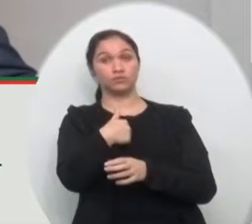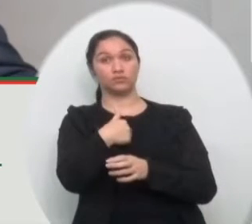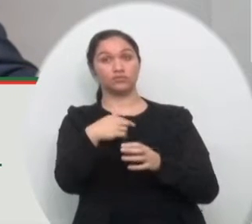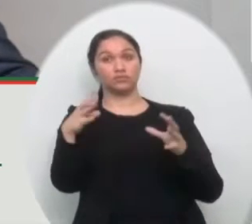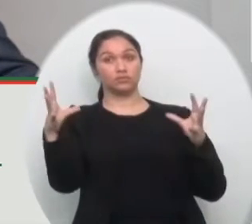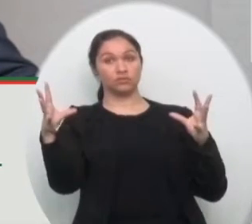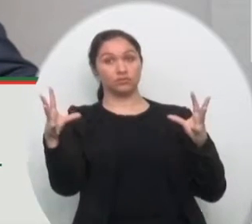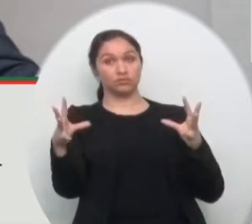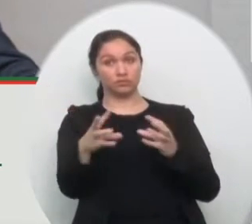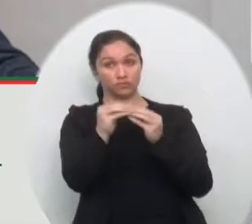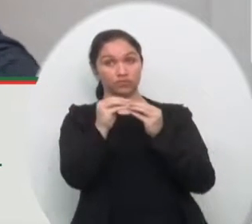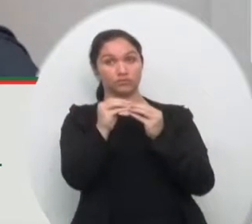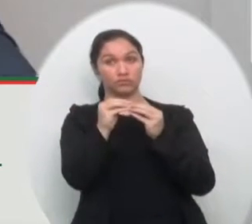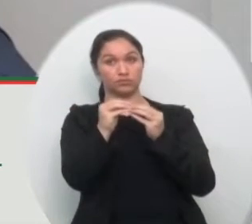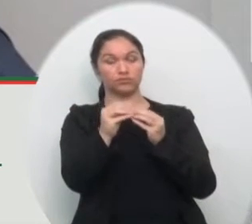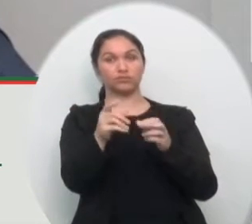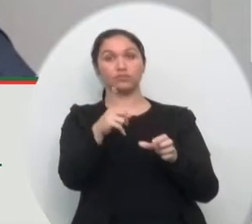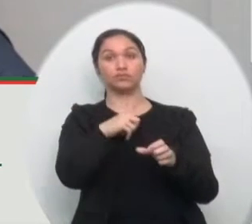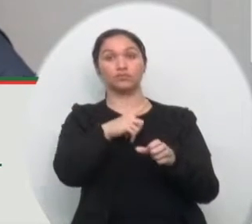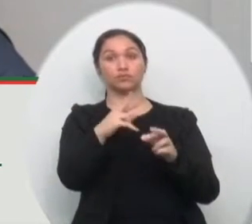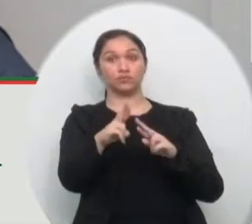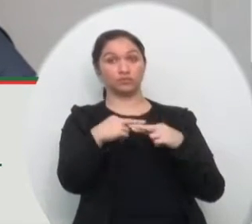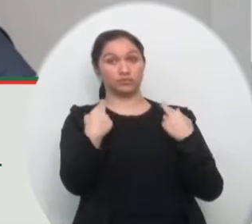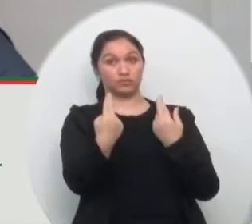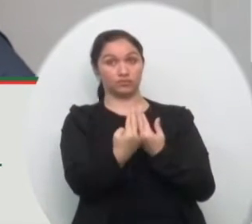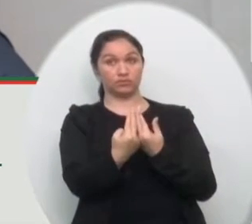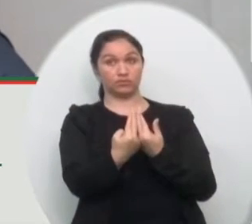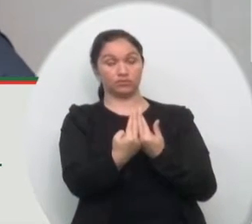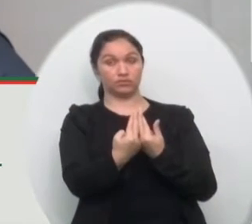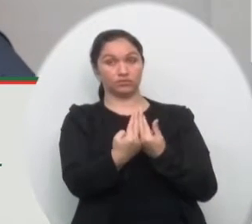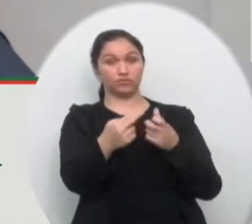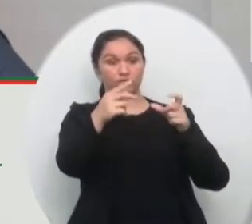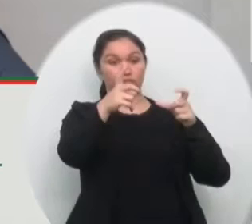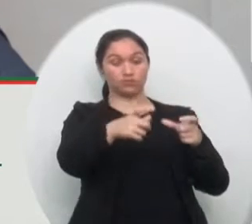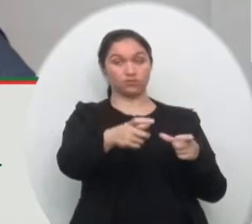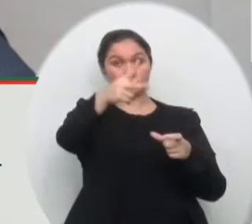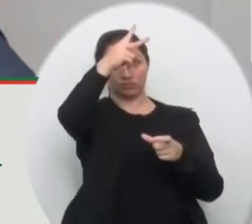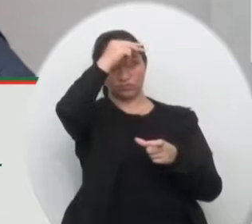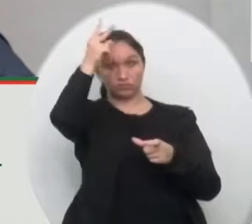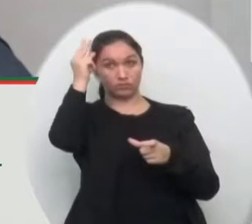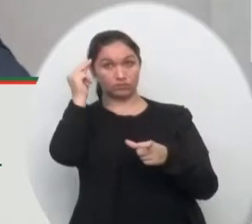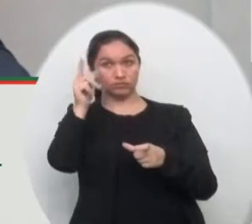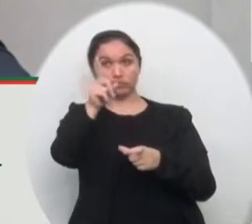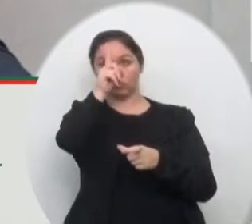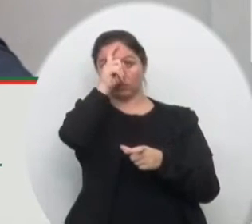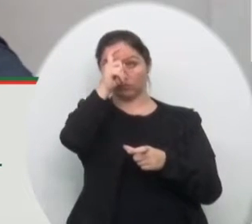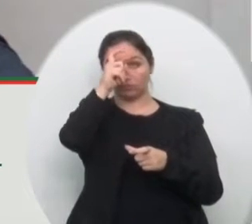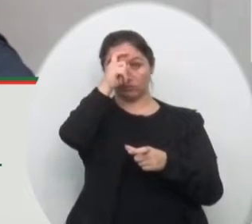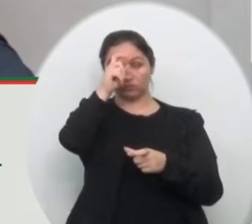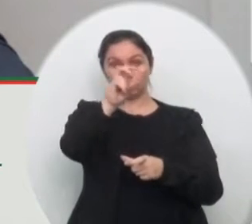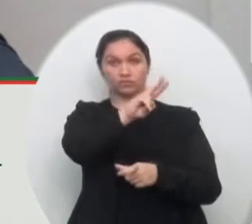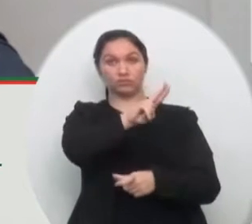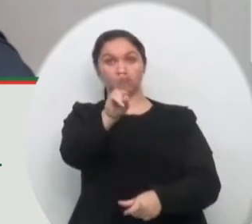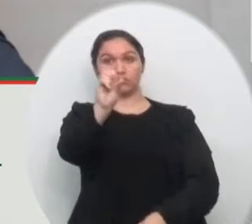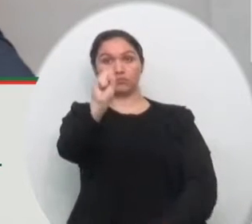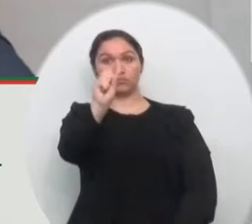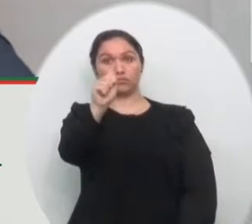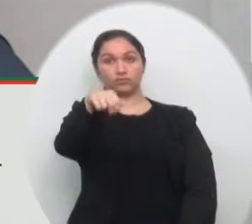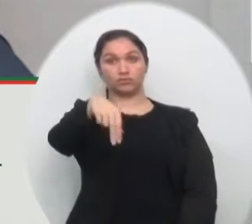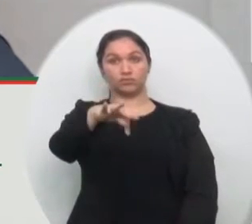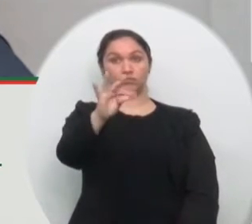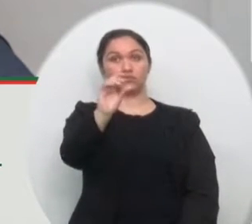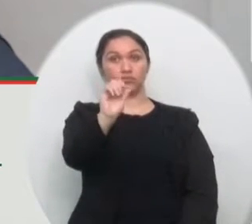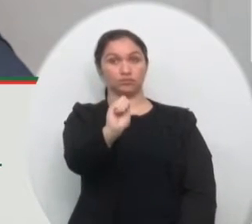resumi-los. Tivemos uma reunião agora há pouco na prefeitura com relação à estadualização do Hospital Materno-Infantil. As conversas estão